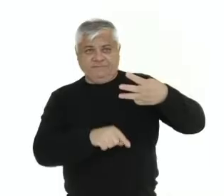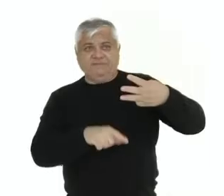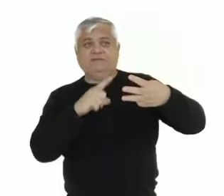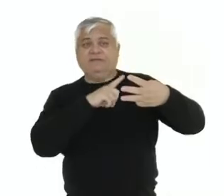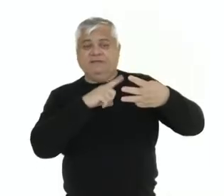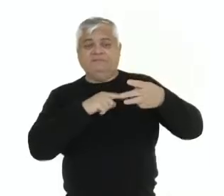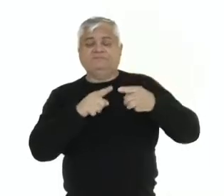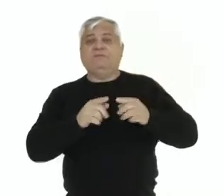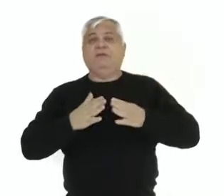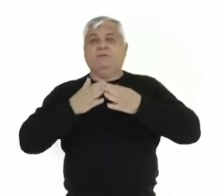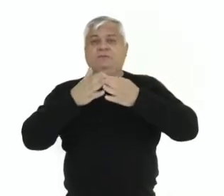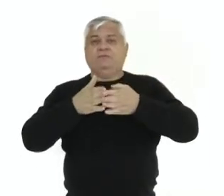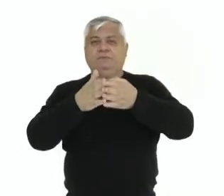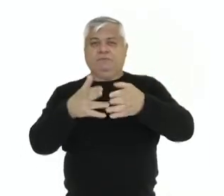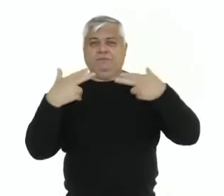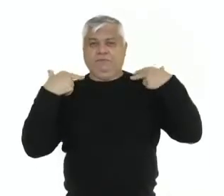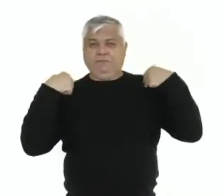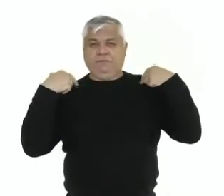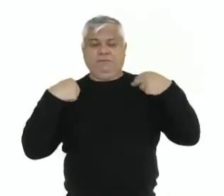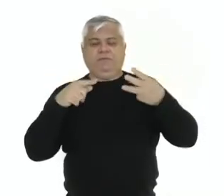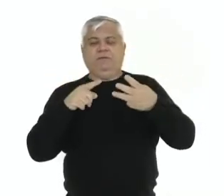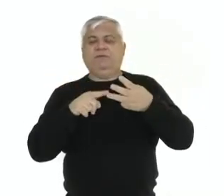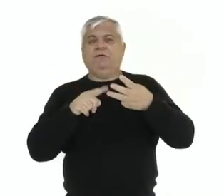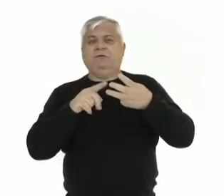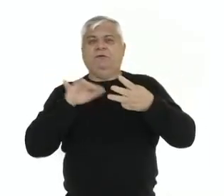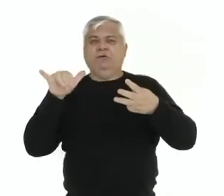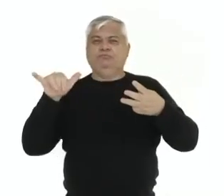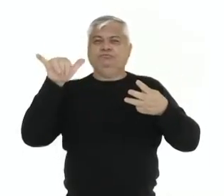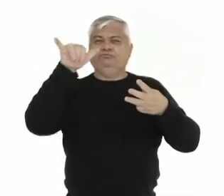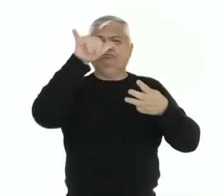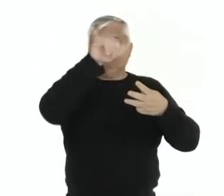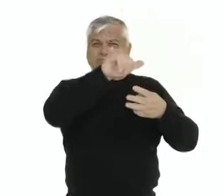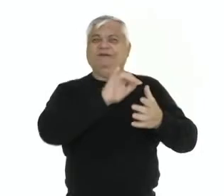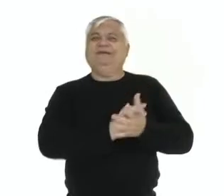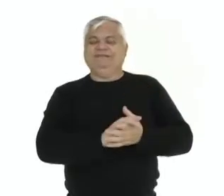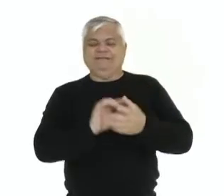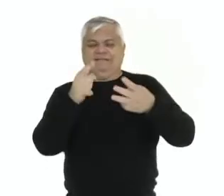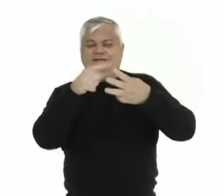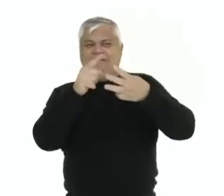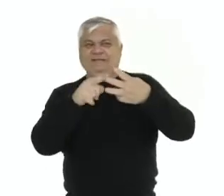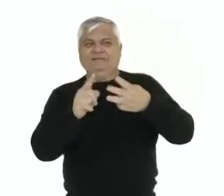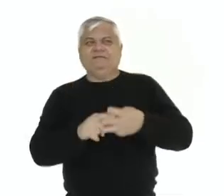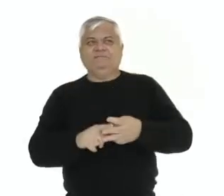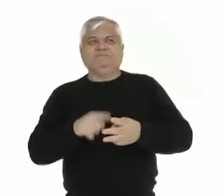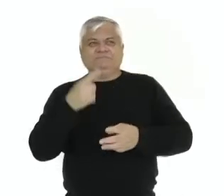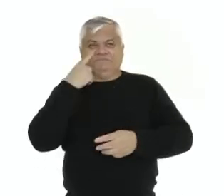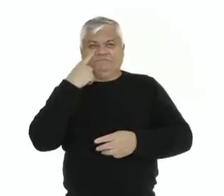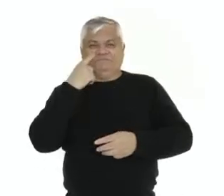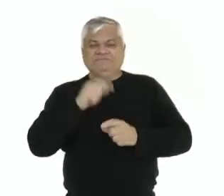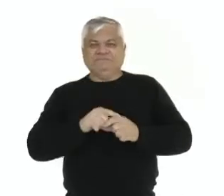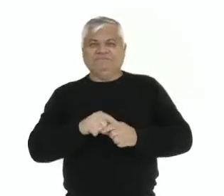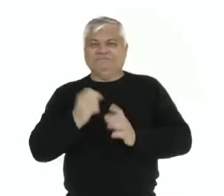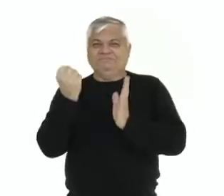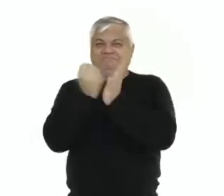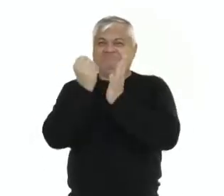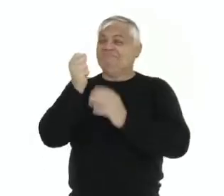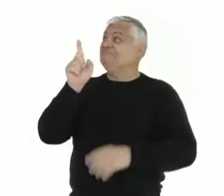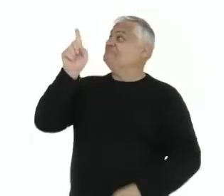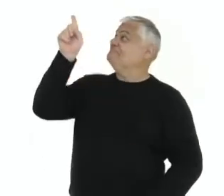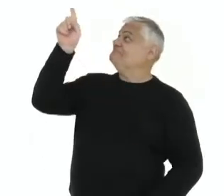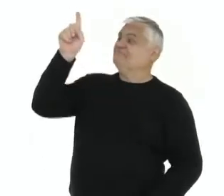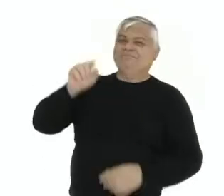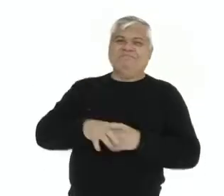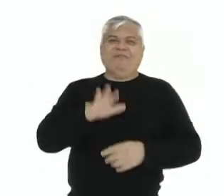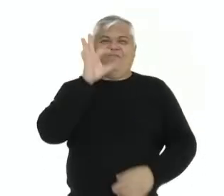pela Marinha, pelo Exército e pela Força Aérea. Aqui, né, esse escudo das Forças Armadas, de fundo verde,